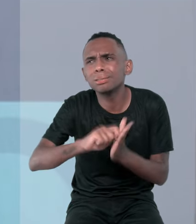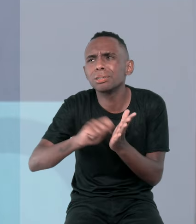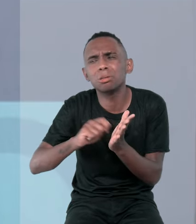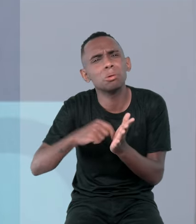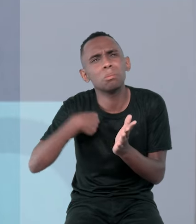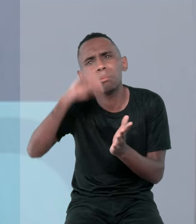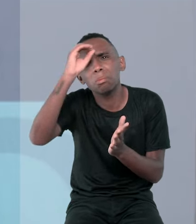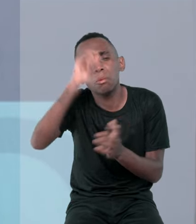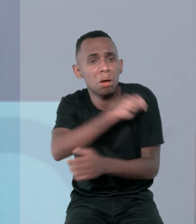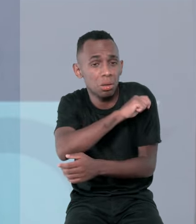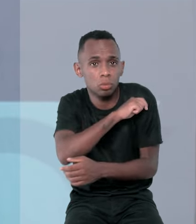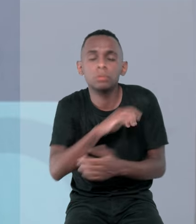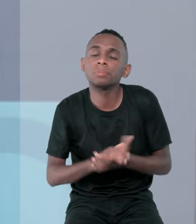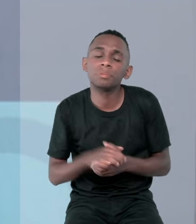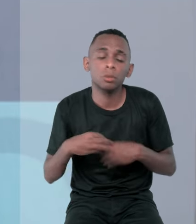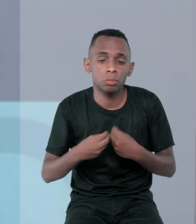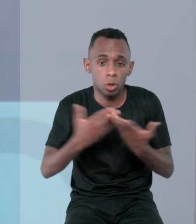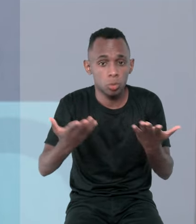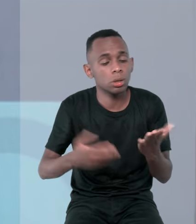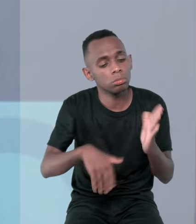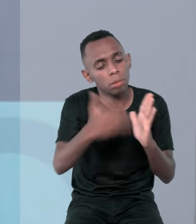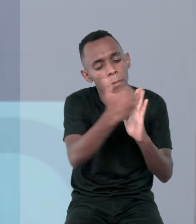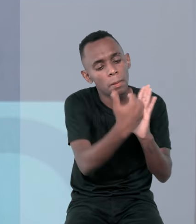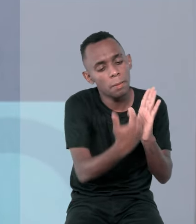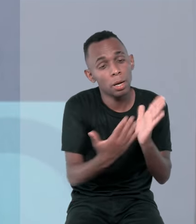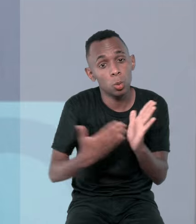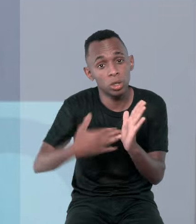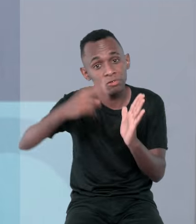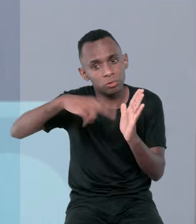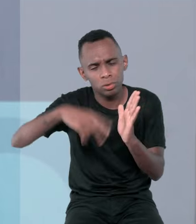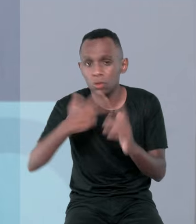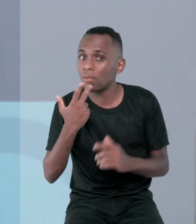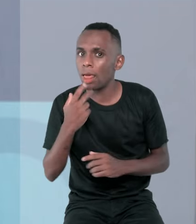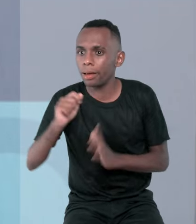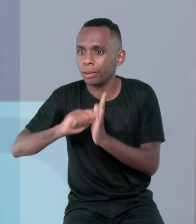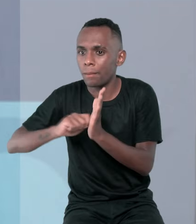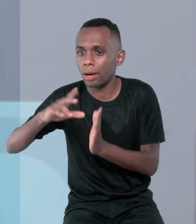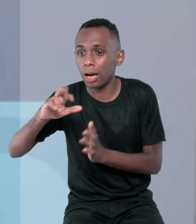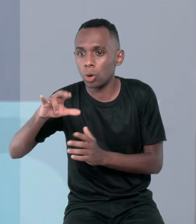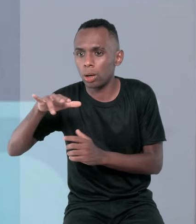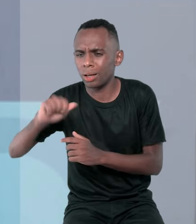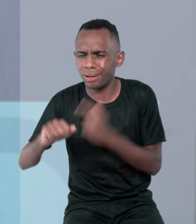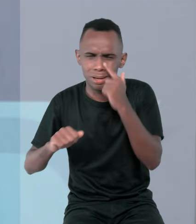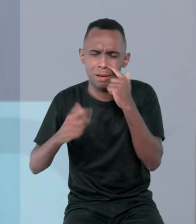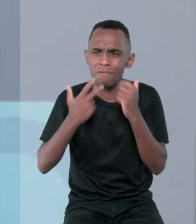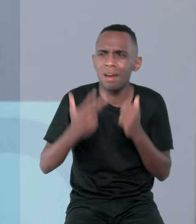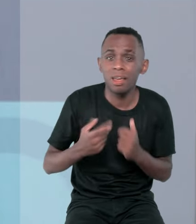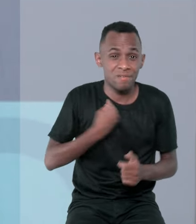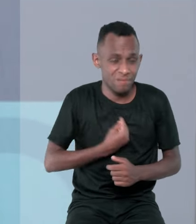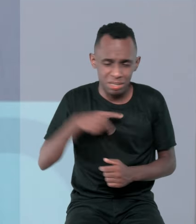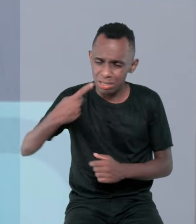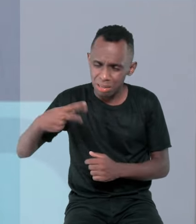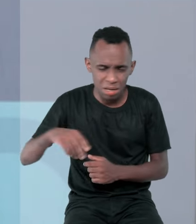dei a lista de leituras obrigatórias e um dos livros era o quarto de despejo. Não falei nada da Carolina. Não disse da vida dela, não falei